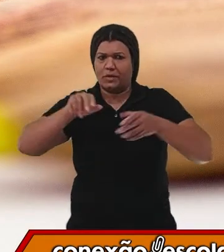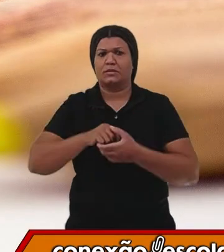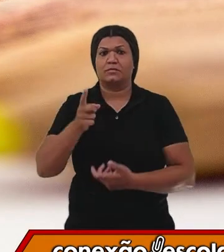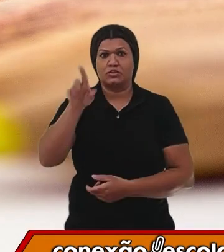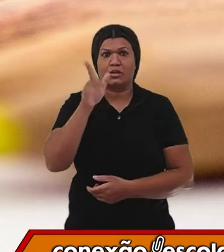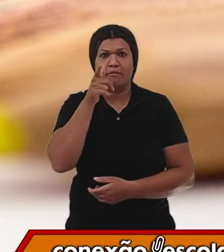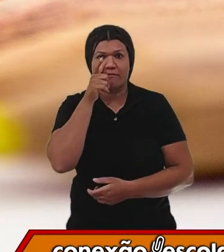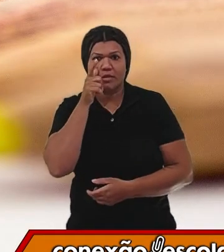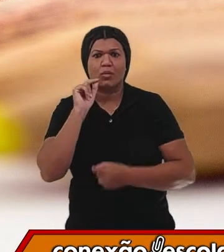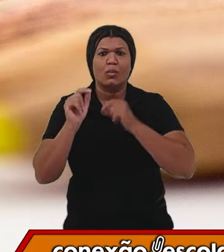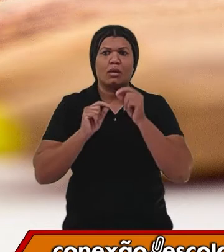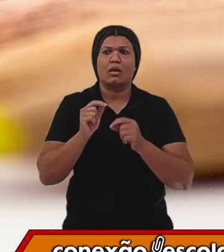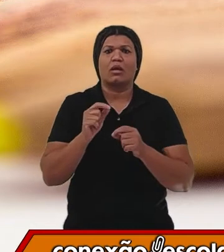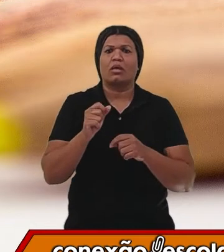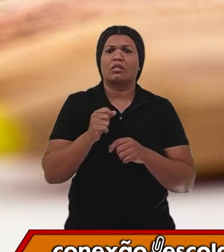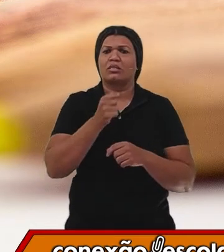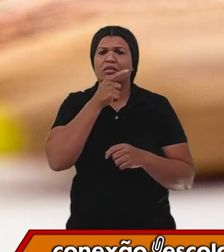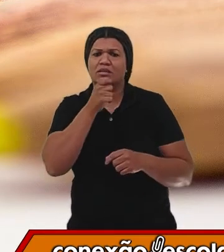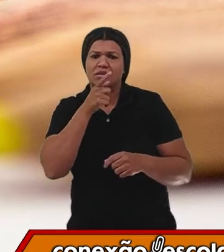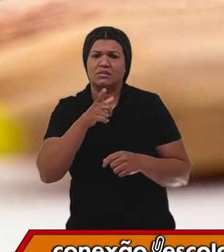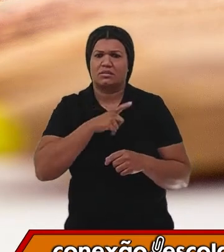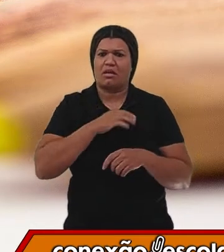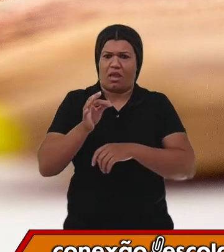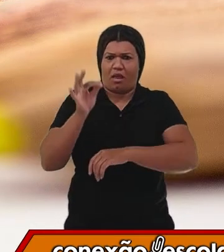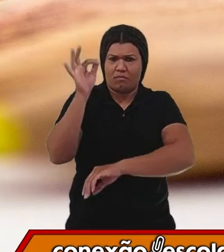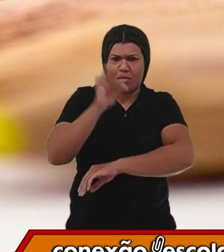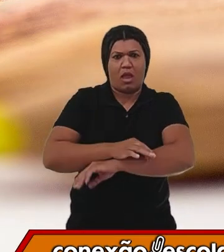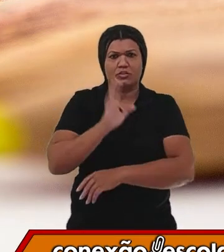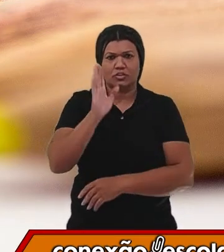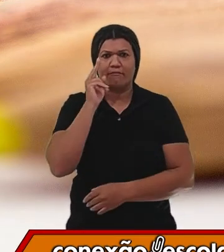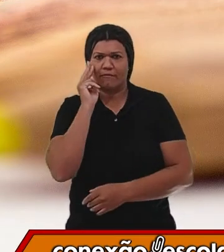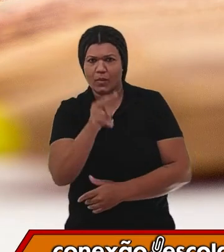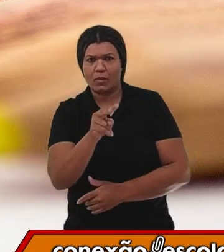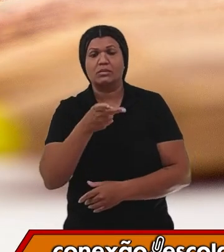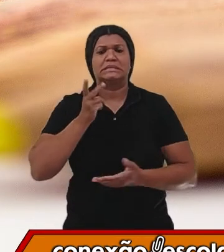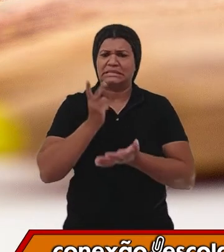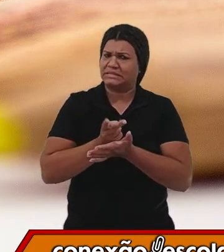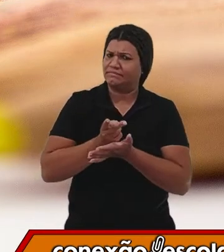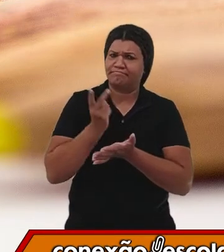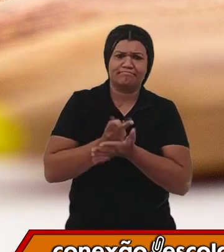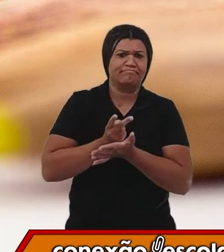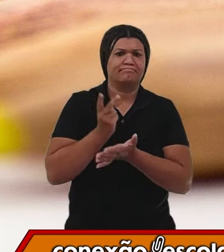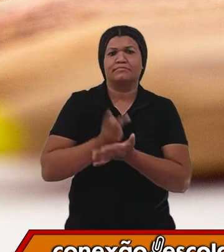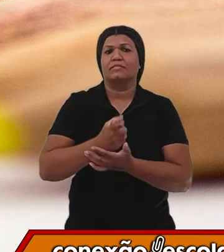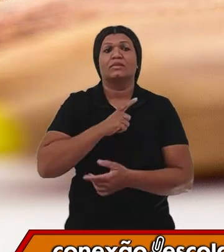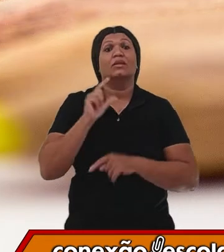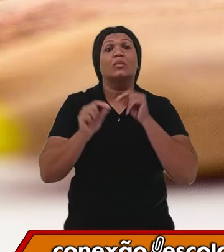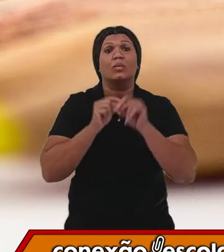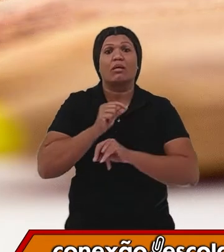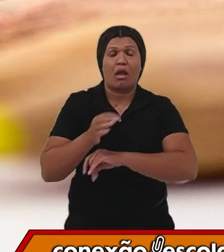animado onde tem abelhas? Vocês já observaram que sempre tem a